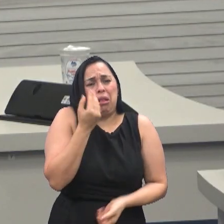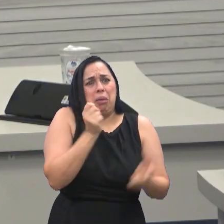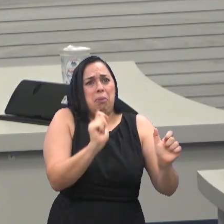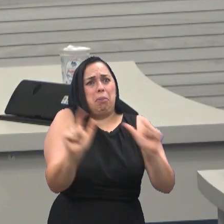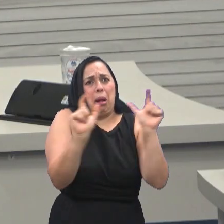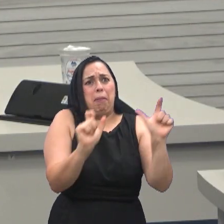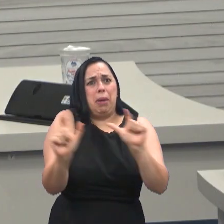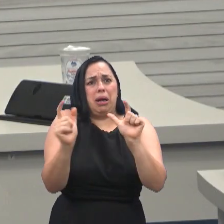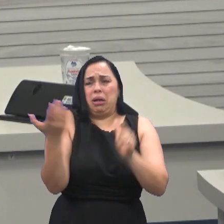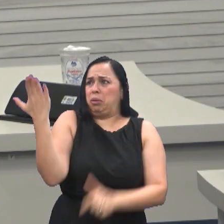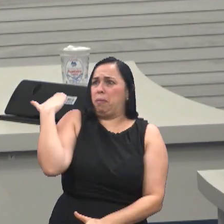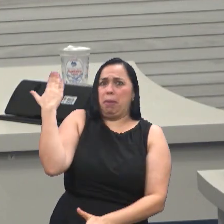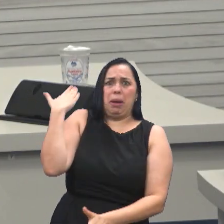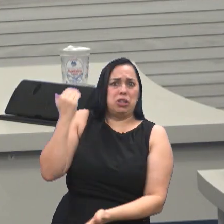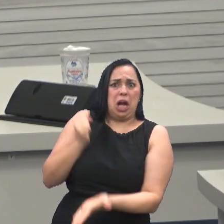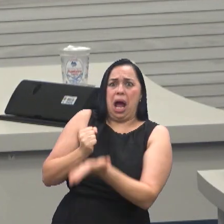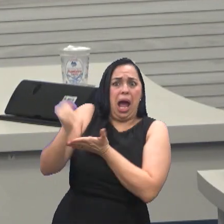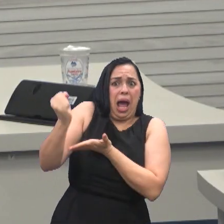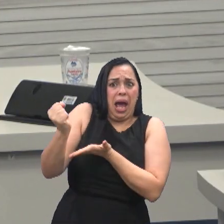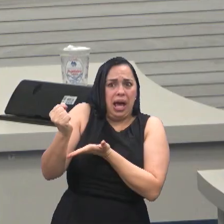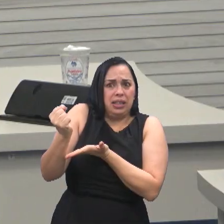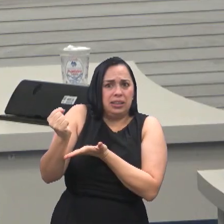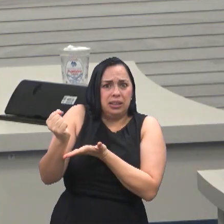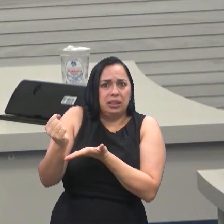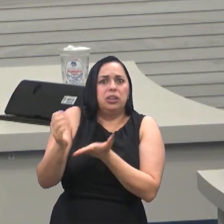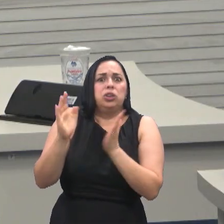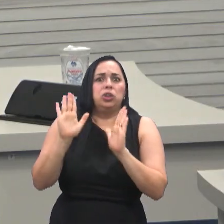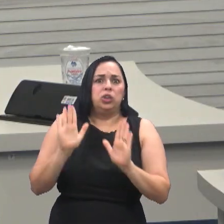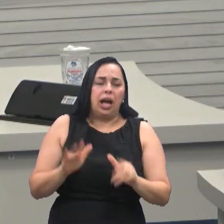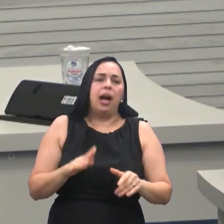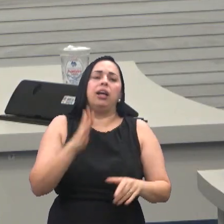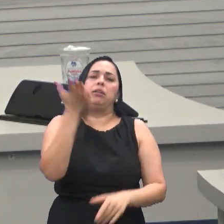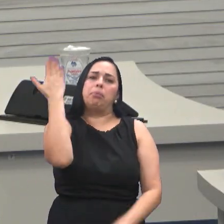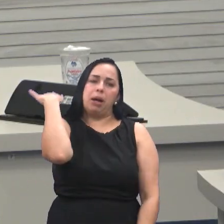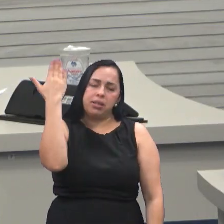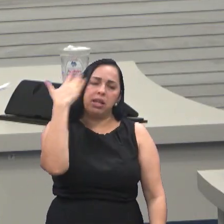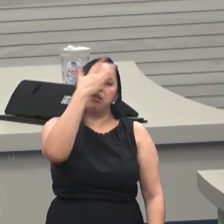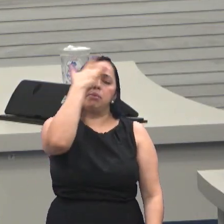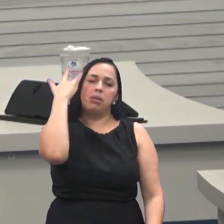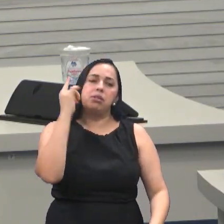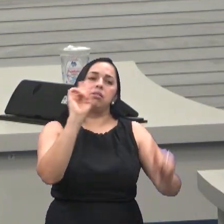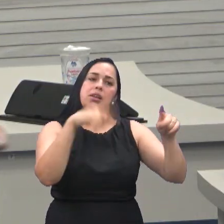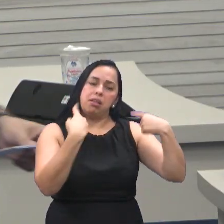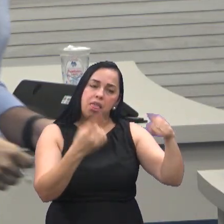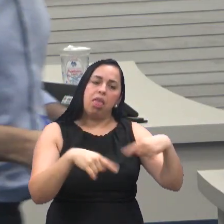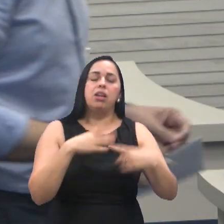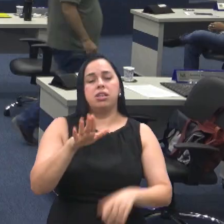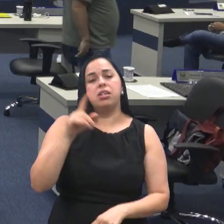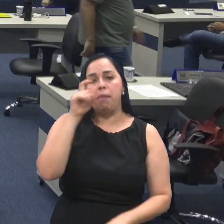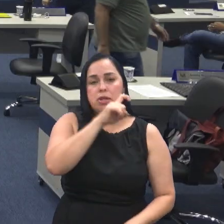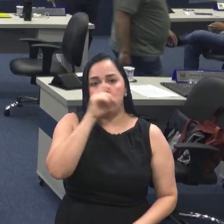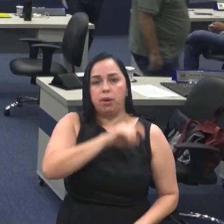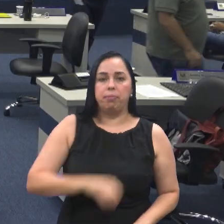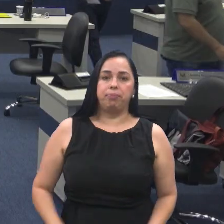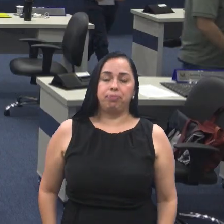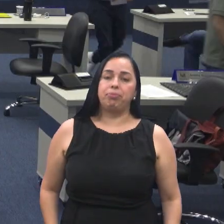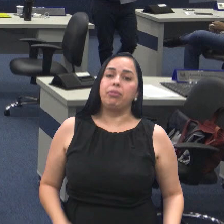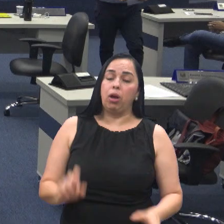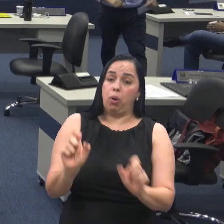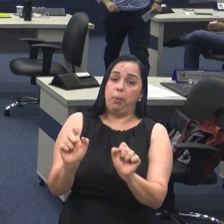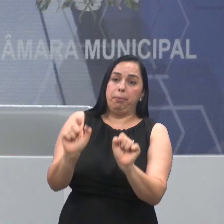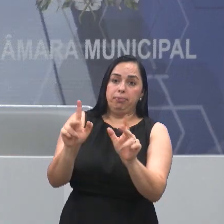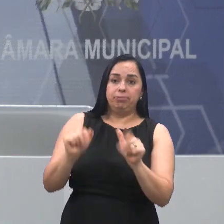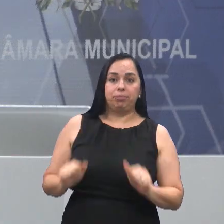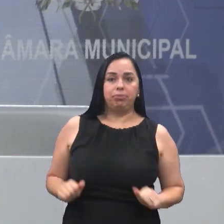coisas apócrifas, que inclusive já foram utilizados para me atacar e as pessoas sabem que são mentirosas. Ok. Então vamos lá.